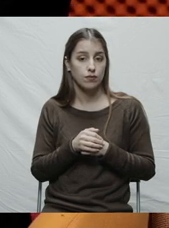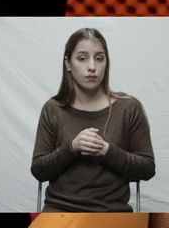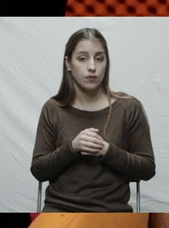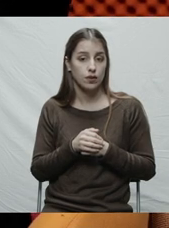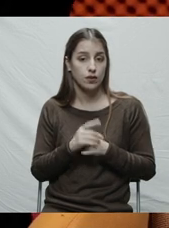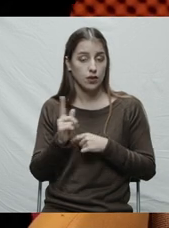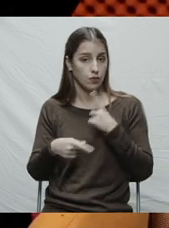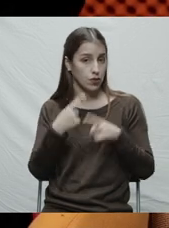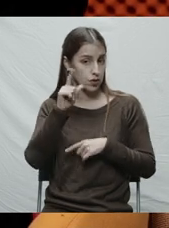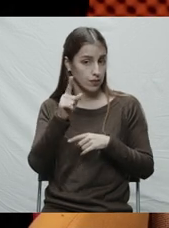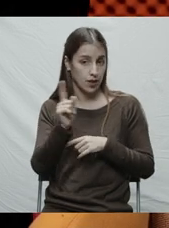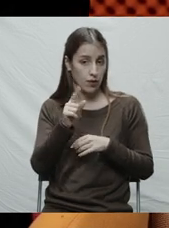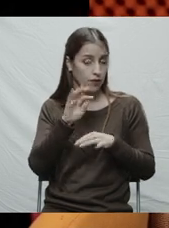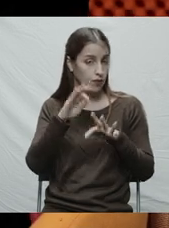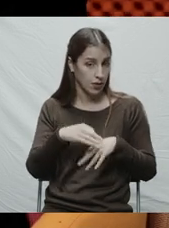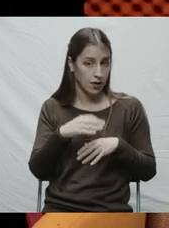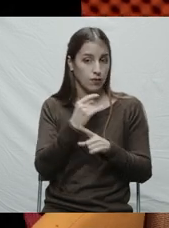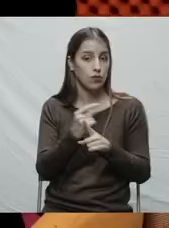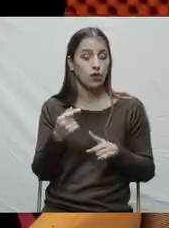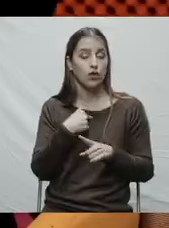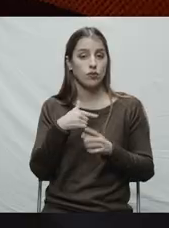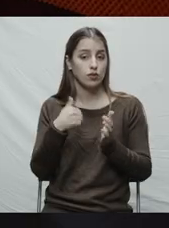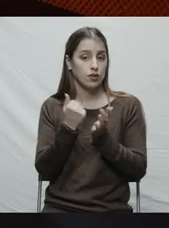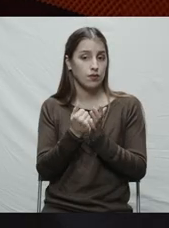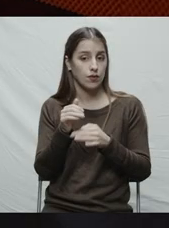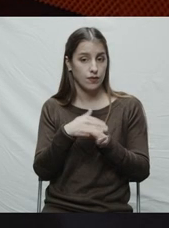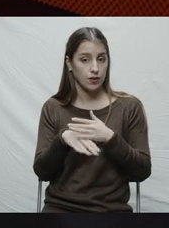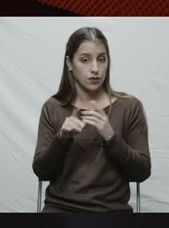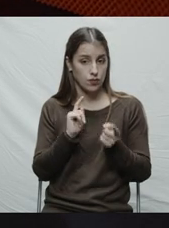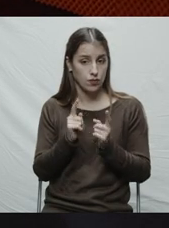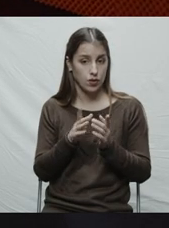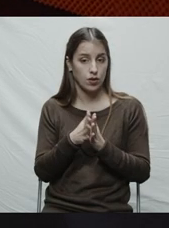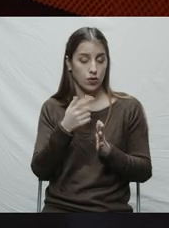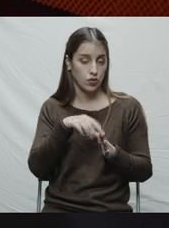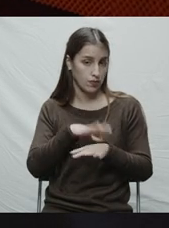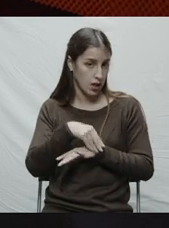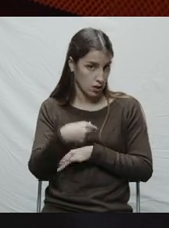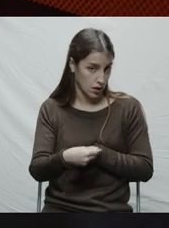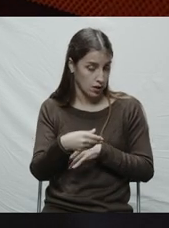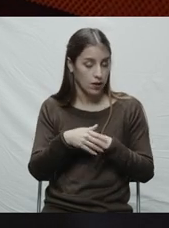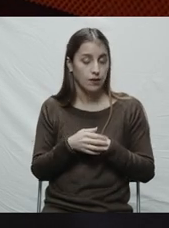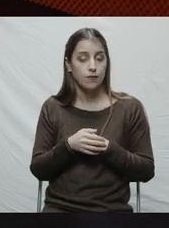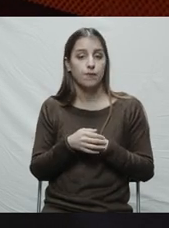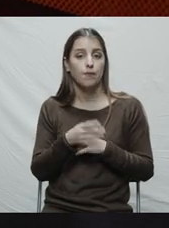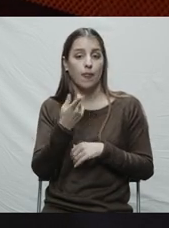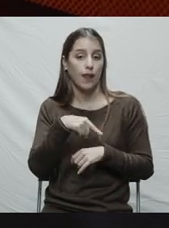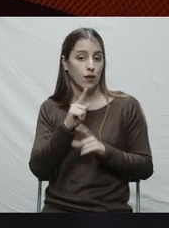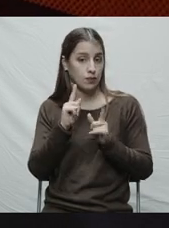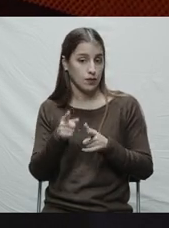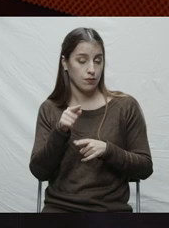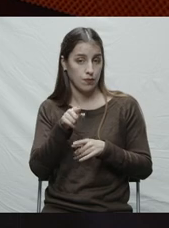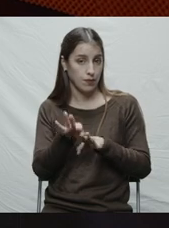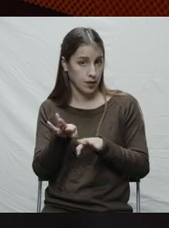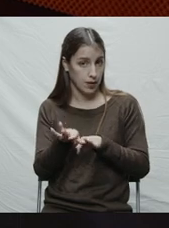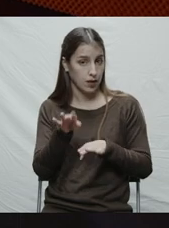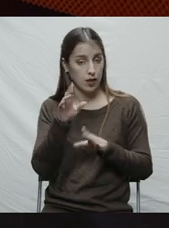E também não terminou porque eu sempre fui fazendo, ou seja, nós começamos a criar peças mais tardiamente. Sim. E começamos muito nesta